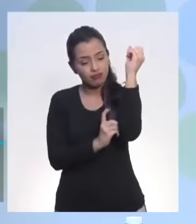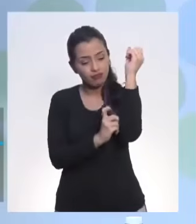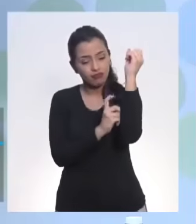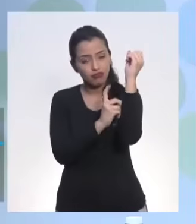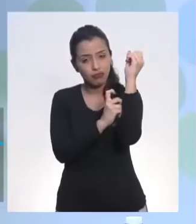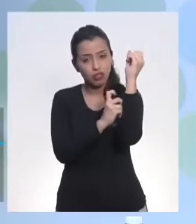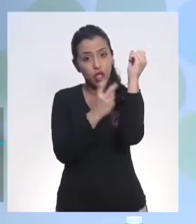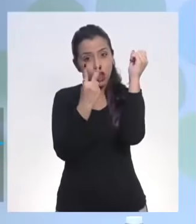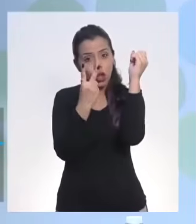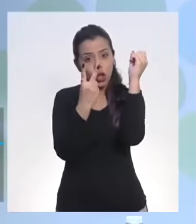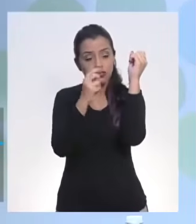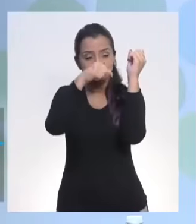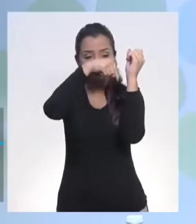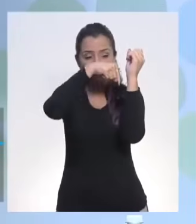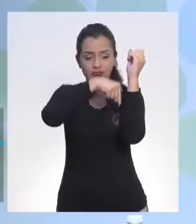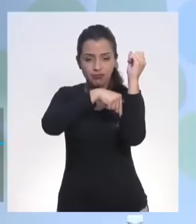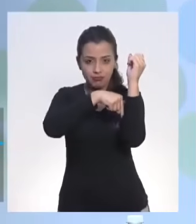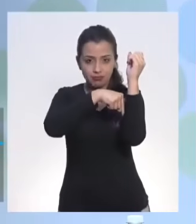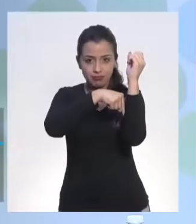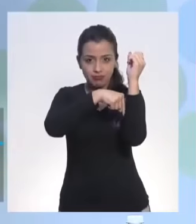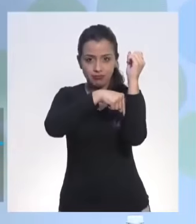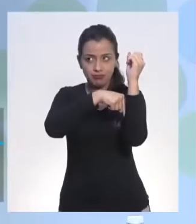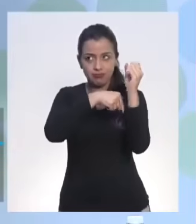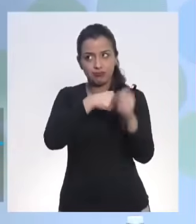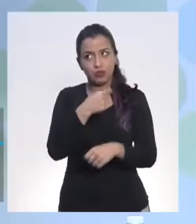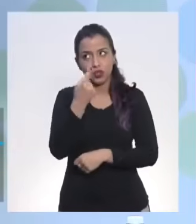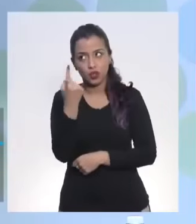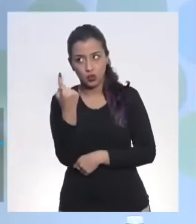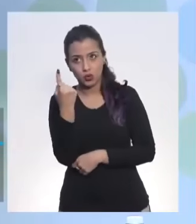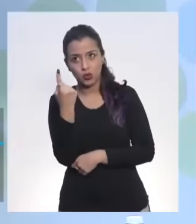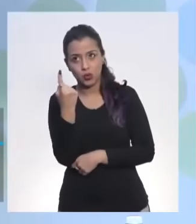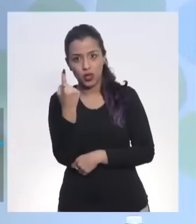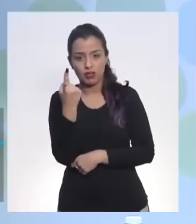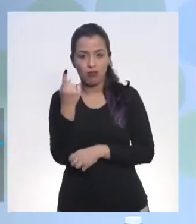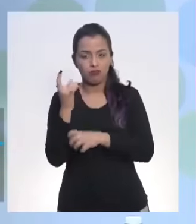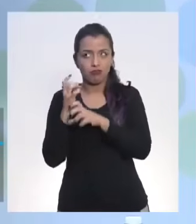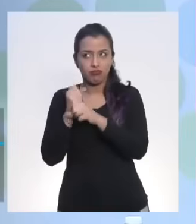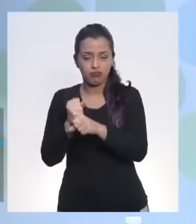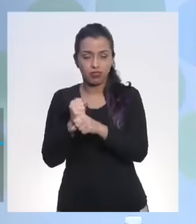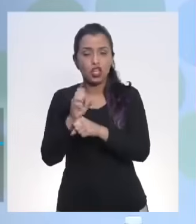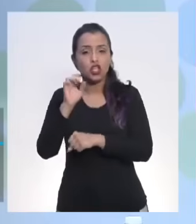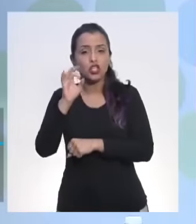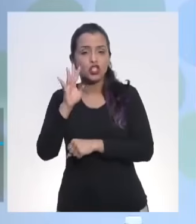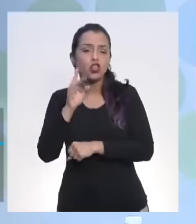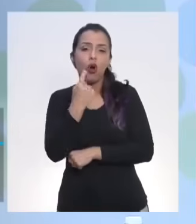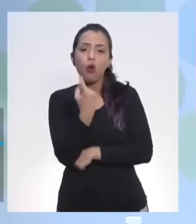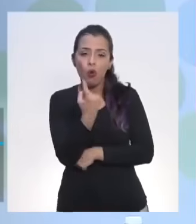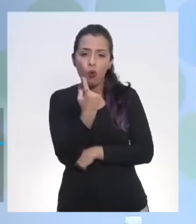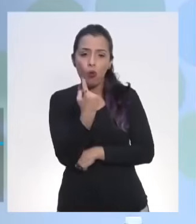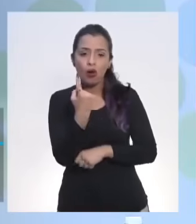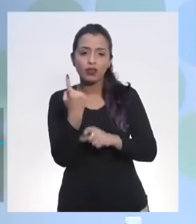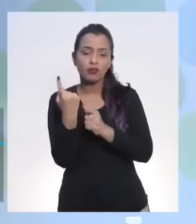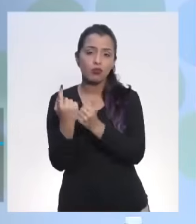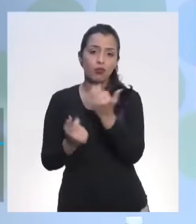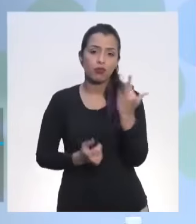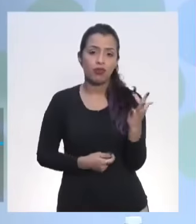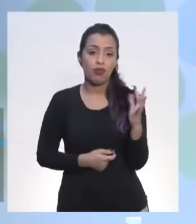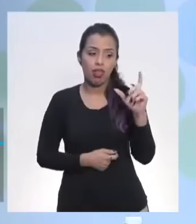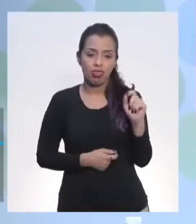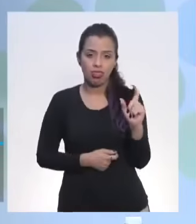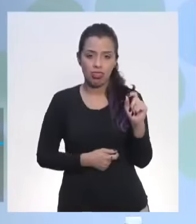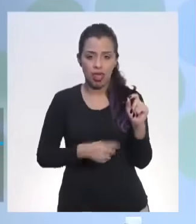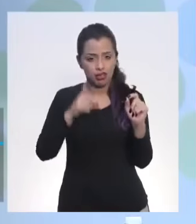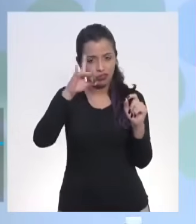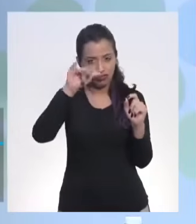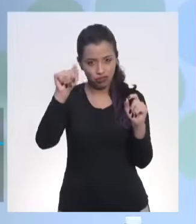um dia, né, dia e noite, ela subiu 1. E se eu tenho 10 metros, vai subir em 10 dias. Beleza, se você pensou